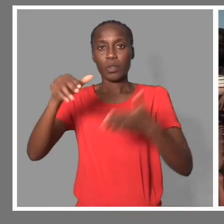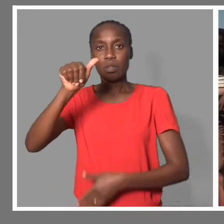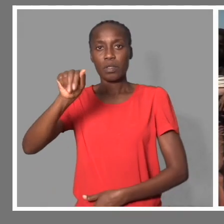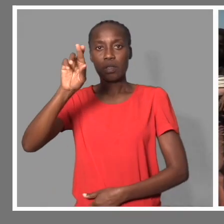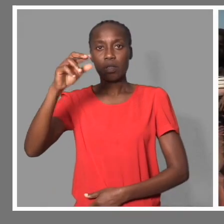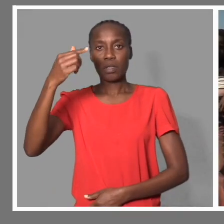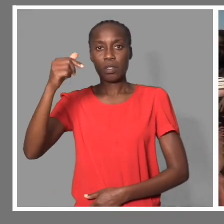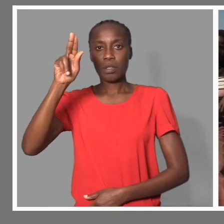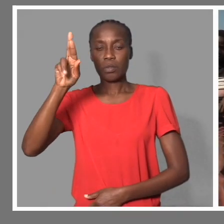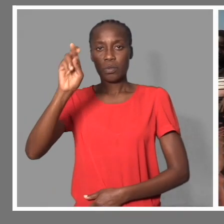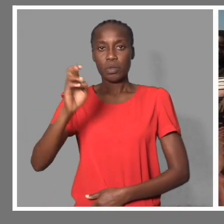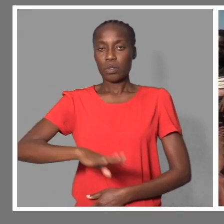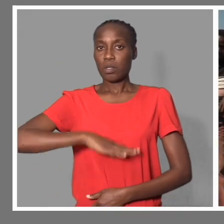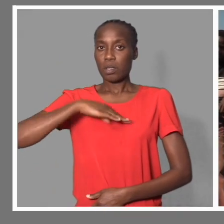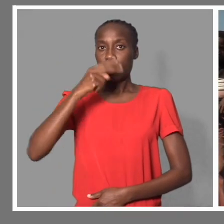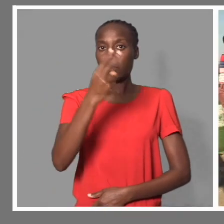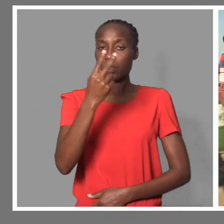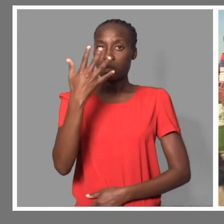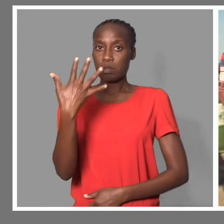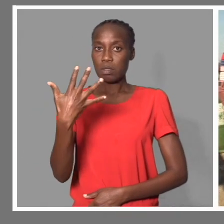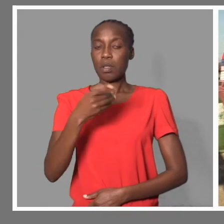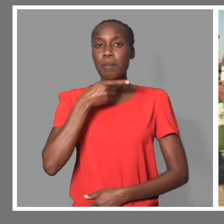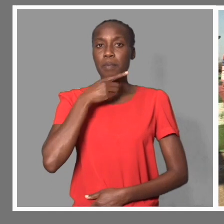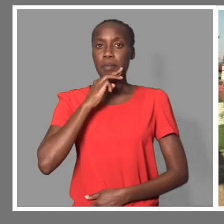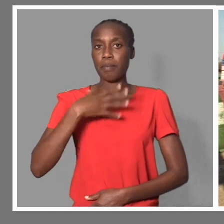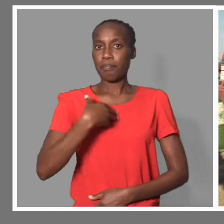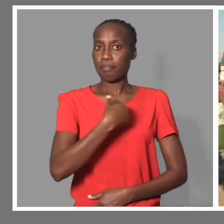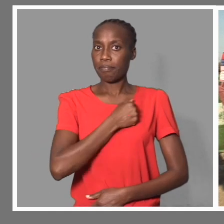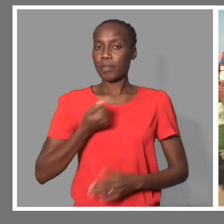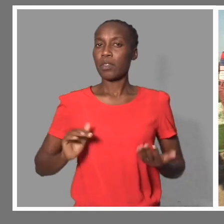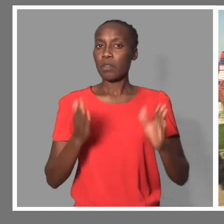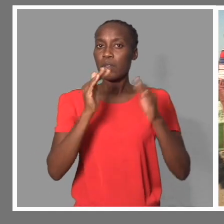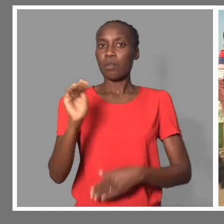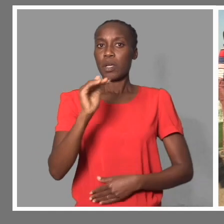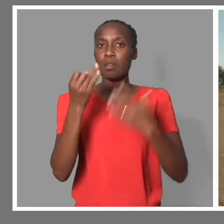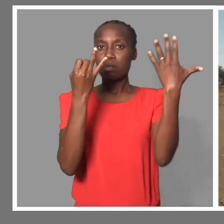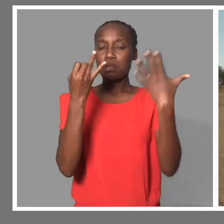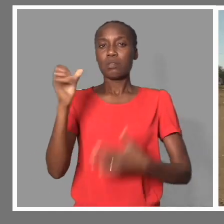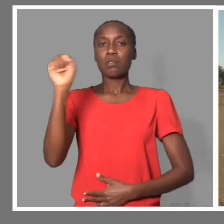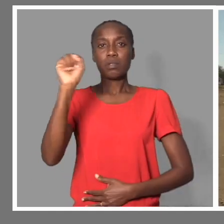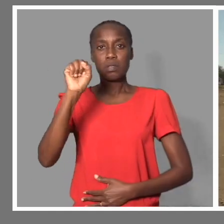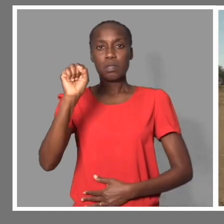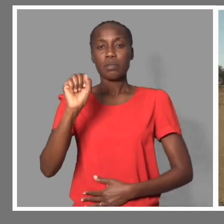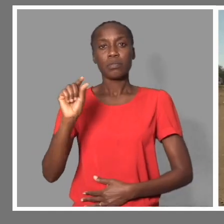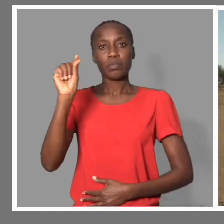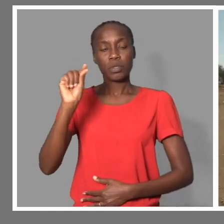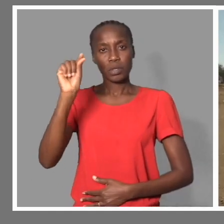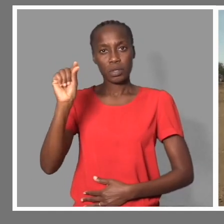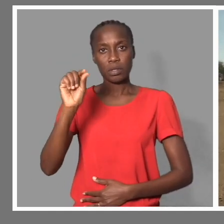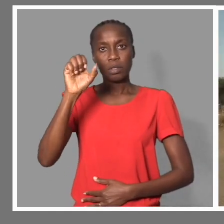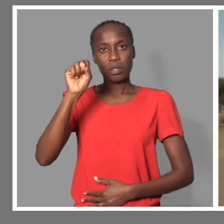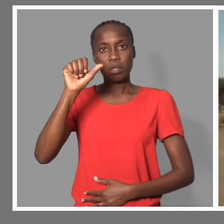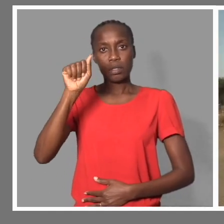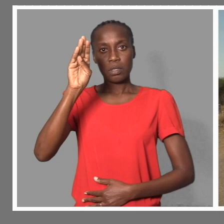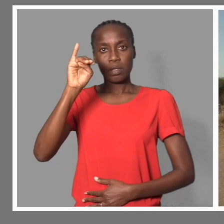e chama-se arthur armando tem 25 anos de idade órfão de pais vivem no bairro sete de setembro